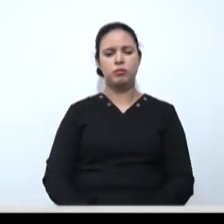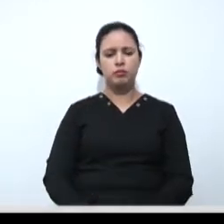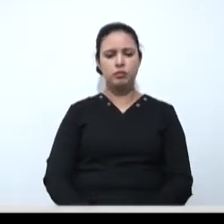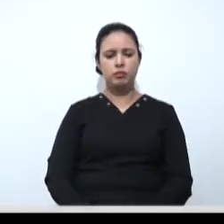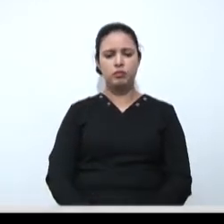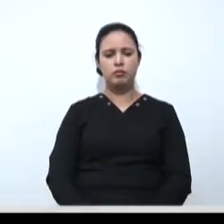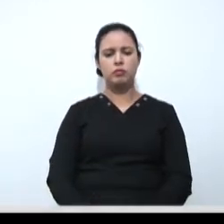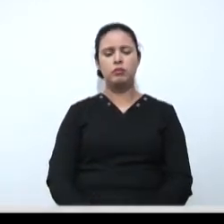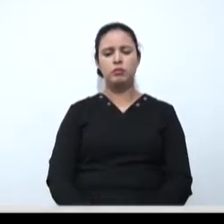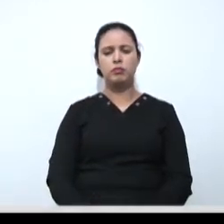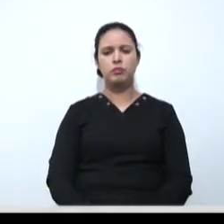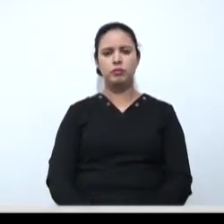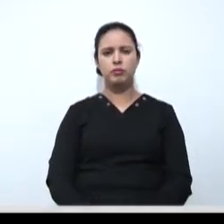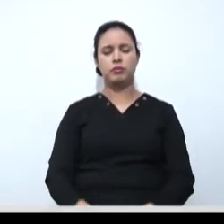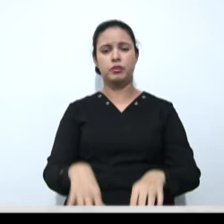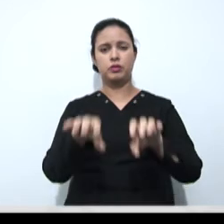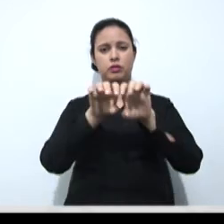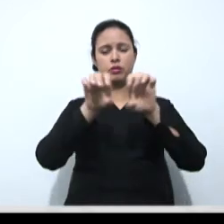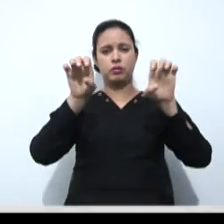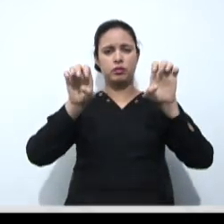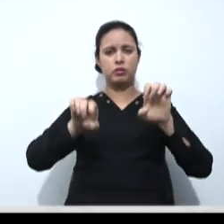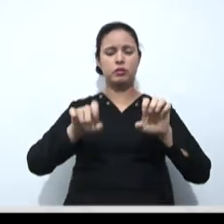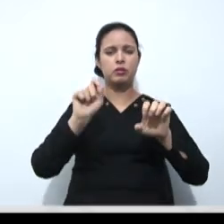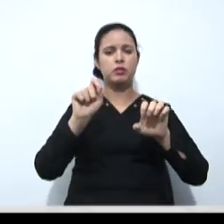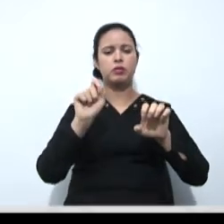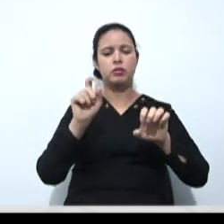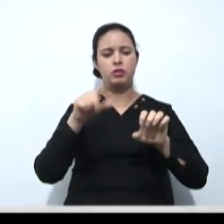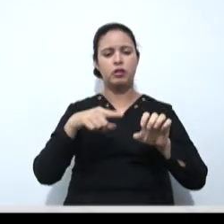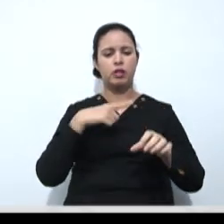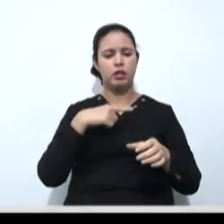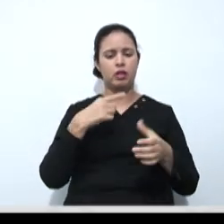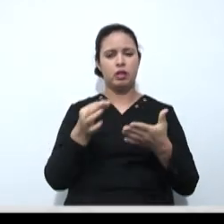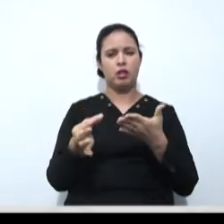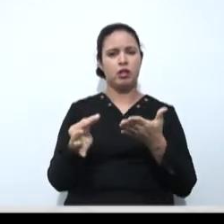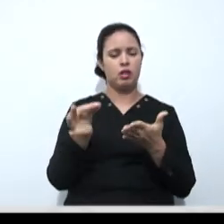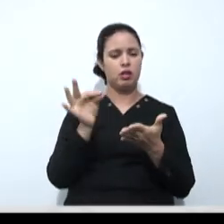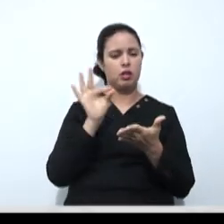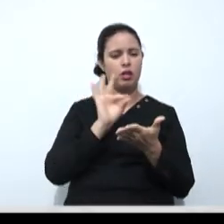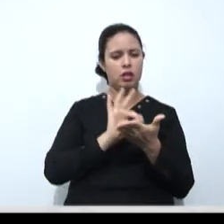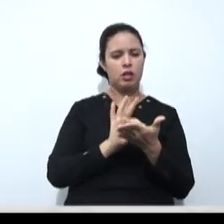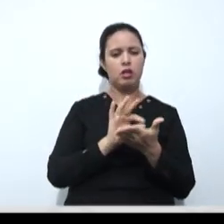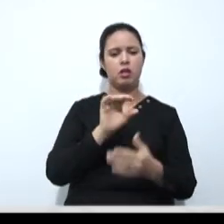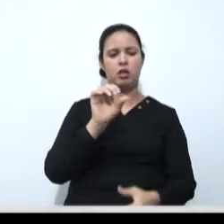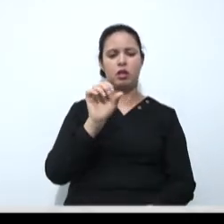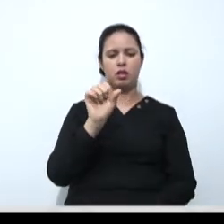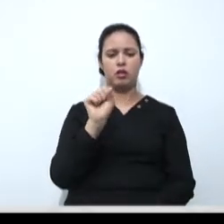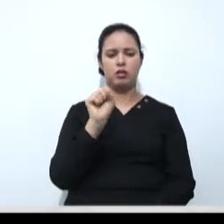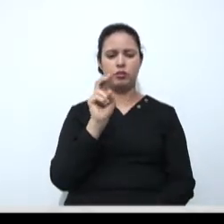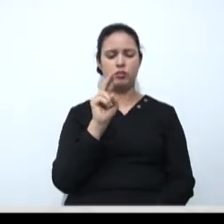lá. Então, a estrutura do plano de negócio, ele é composto por capa, por sumário